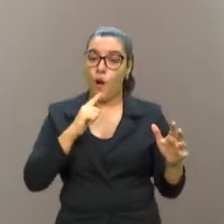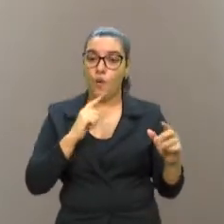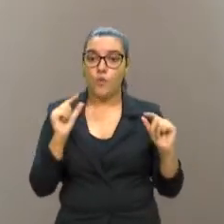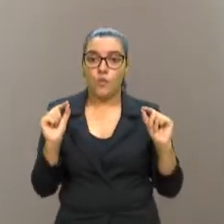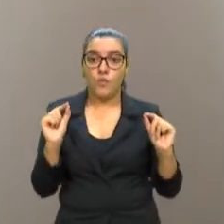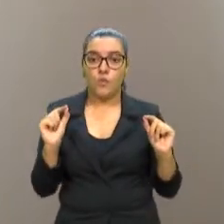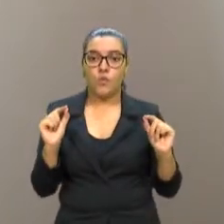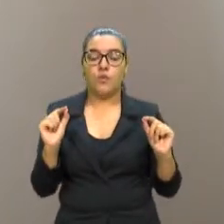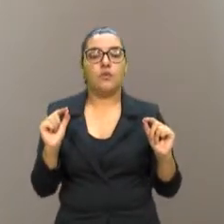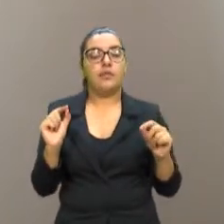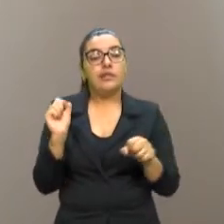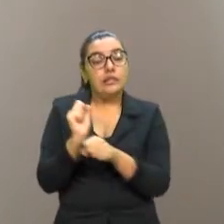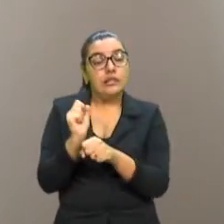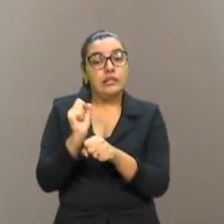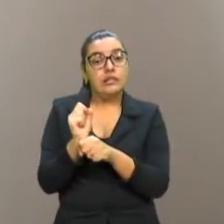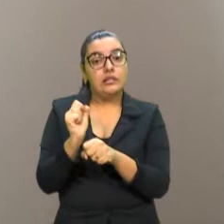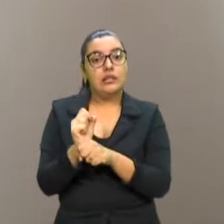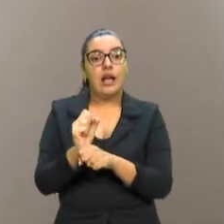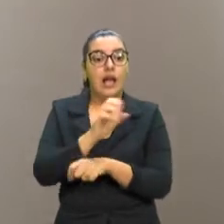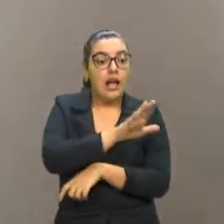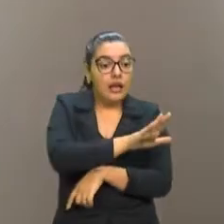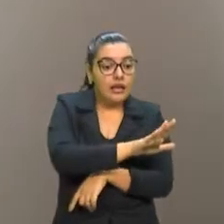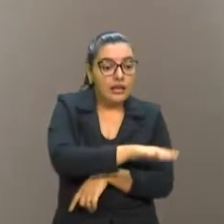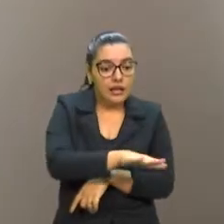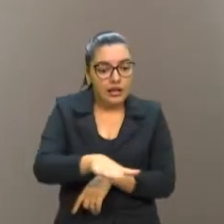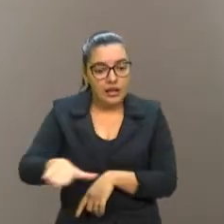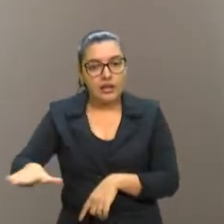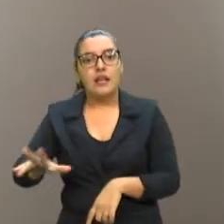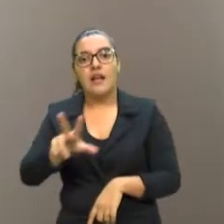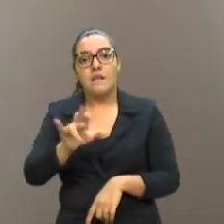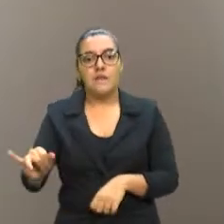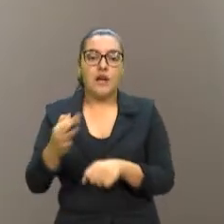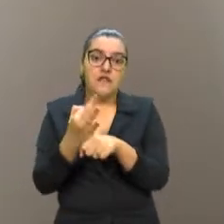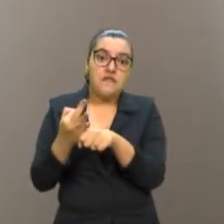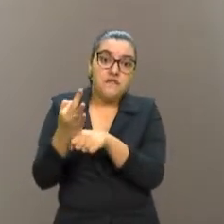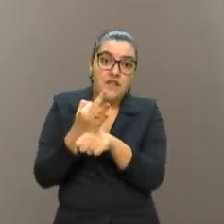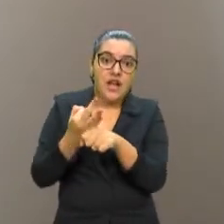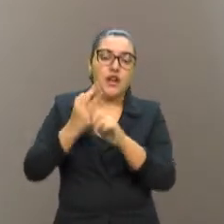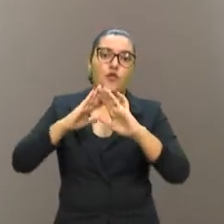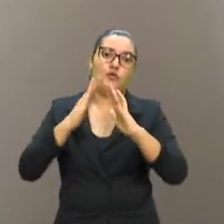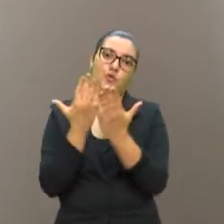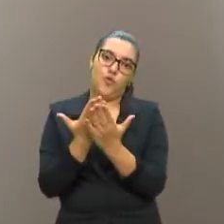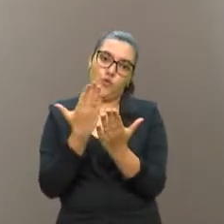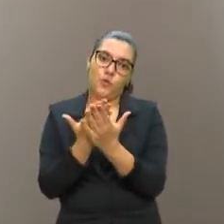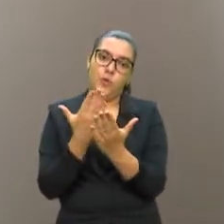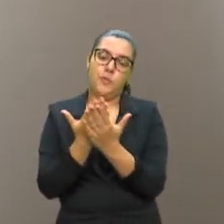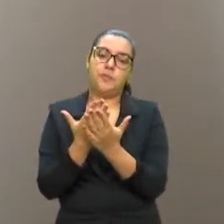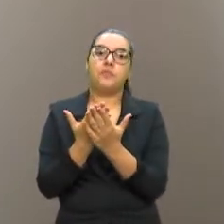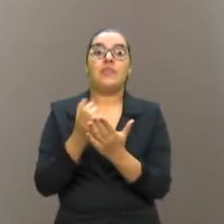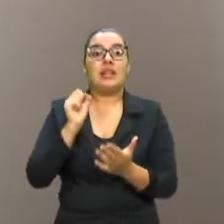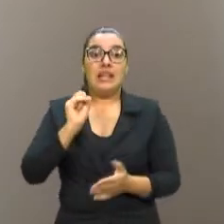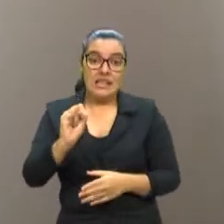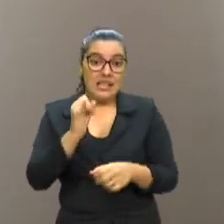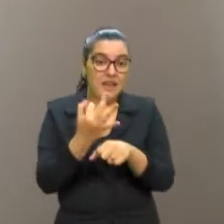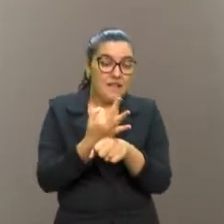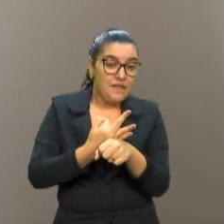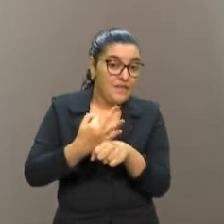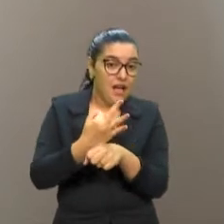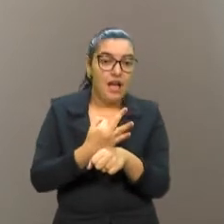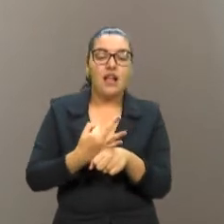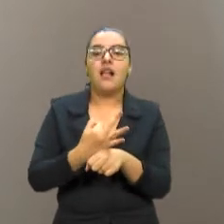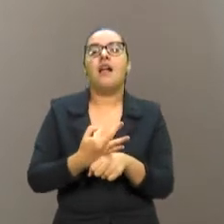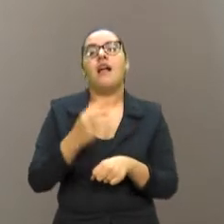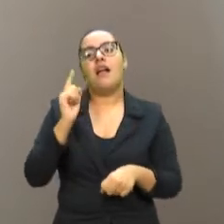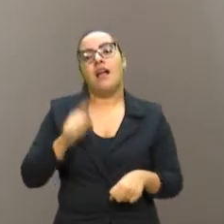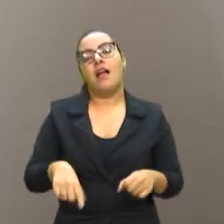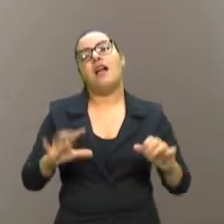Em breve, as crianças estarão de férias escolares e com as férias escolares é óbvio